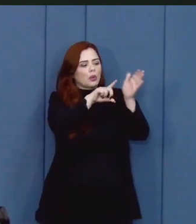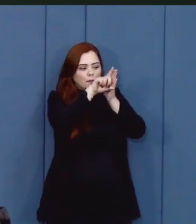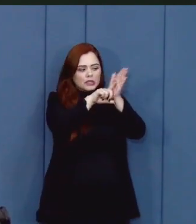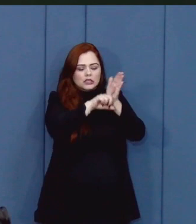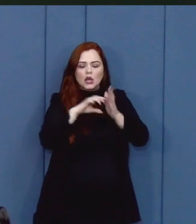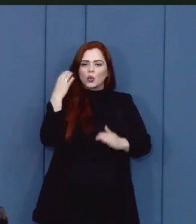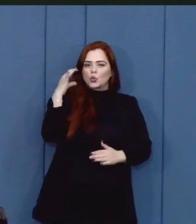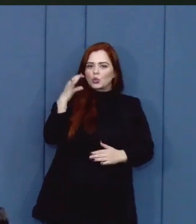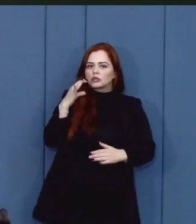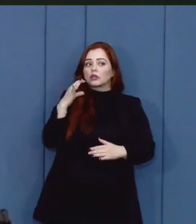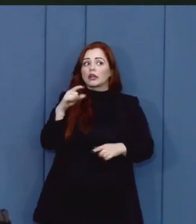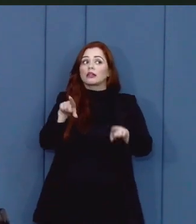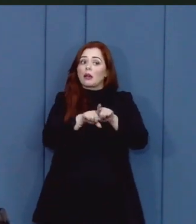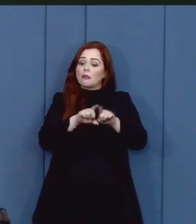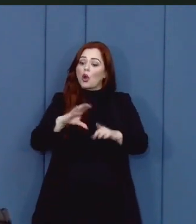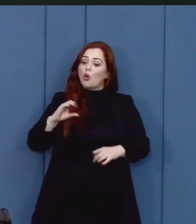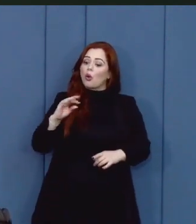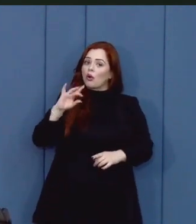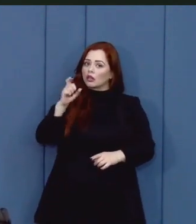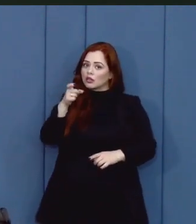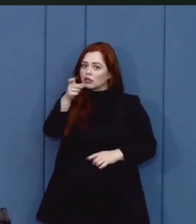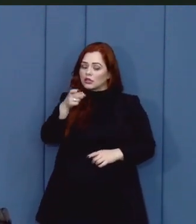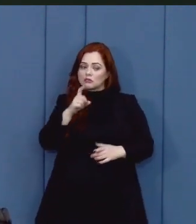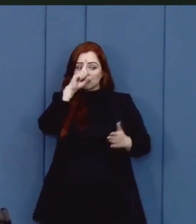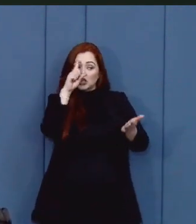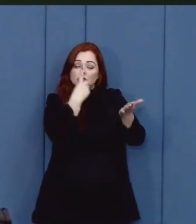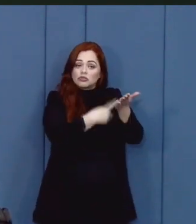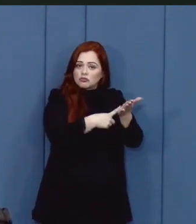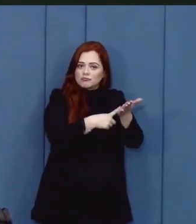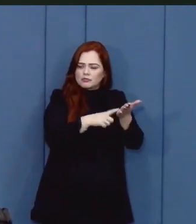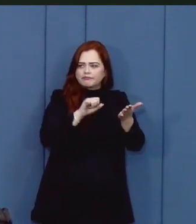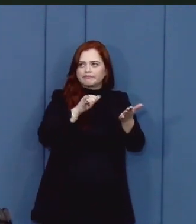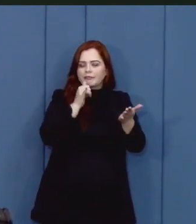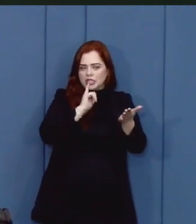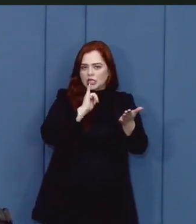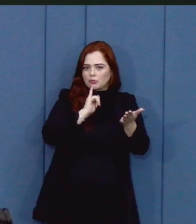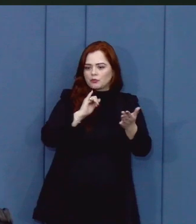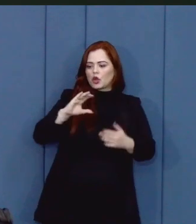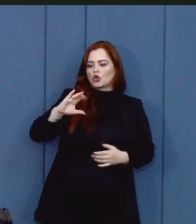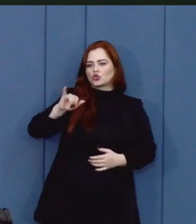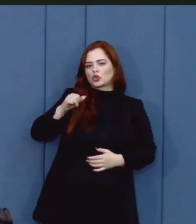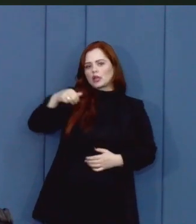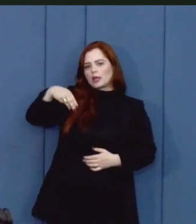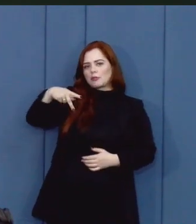recomendações para o Códex, e cabe ao Códex decidir se, por exemplo, quando o